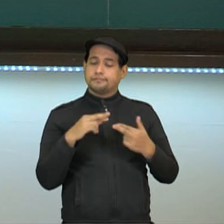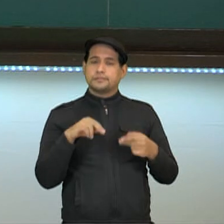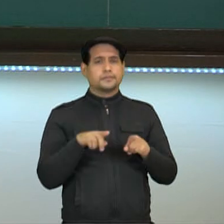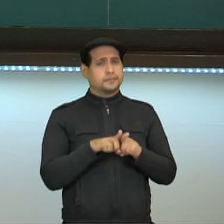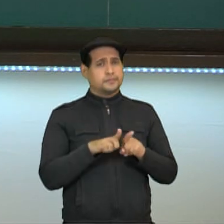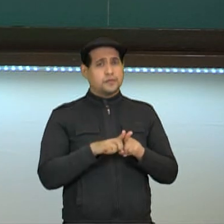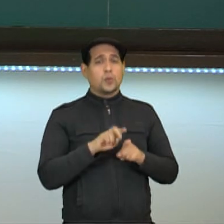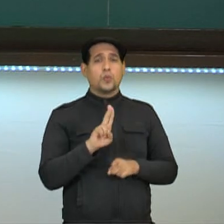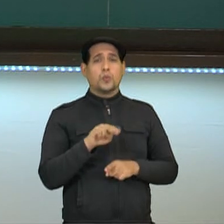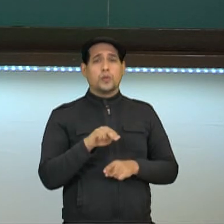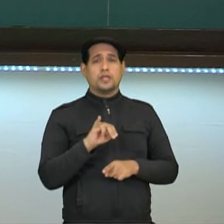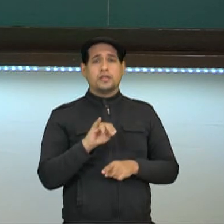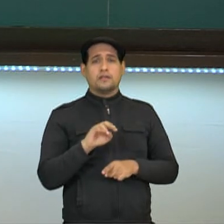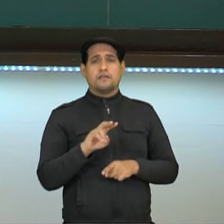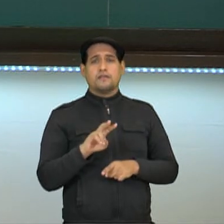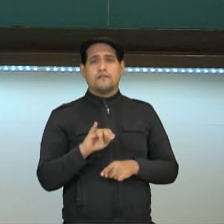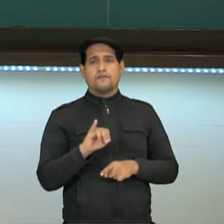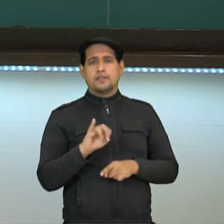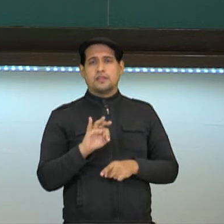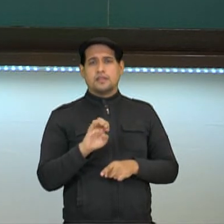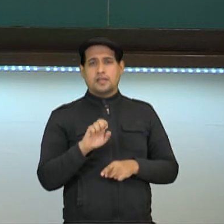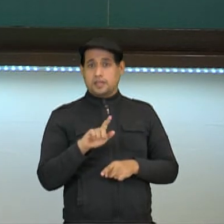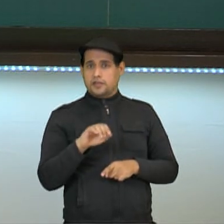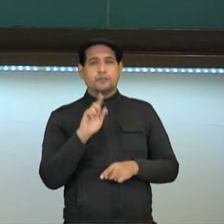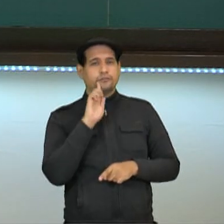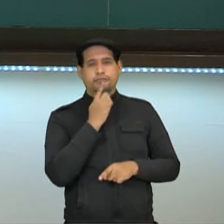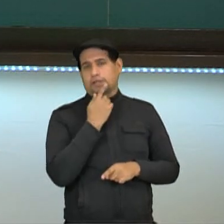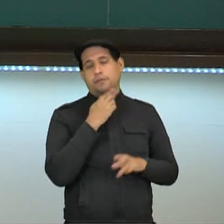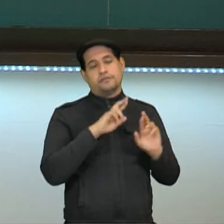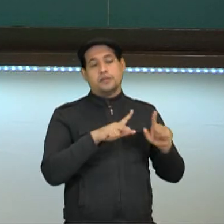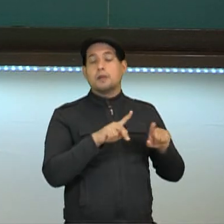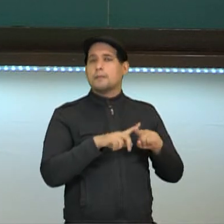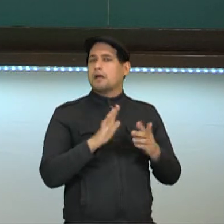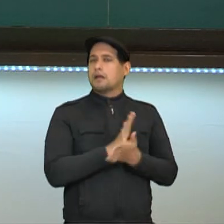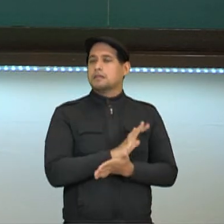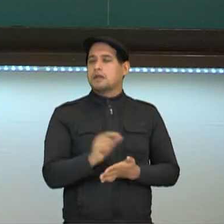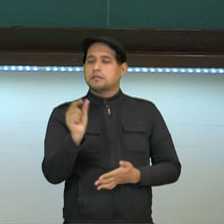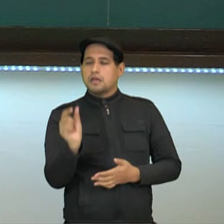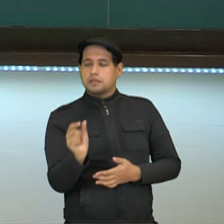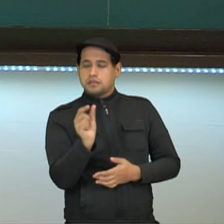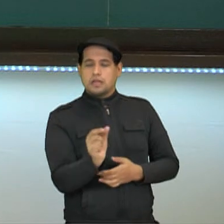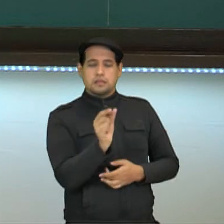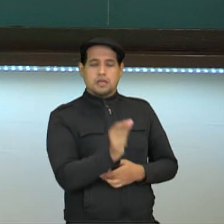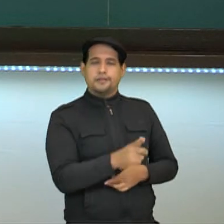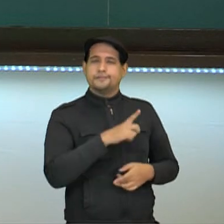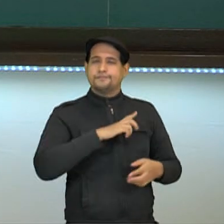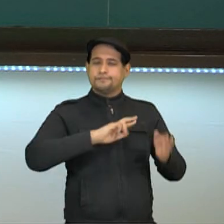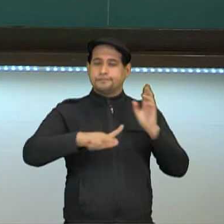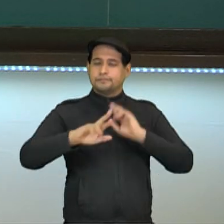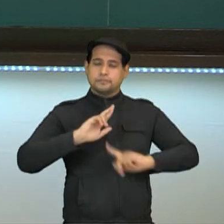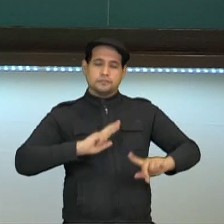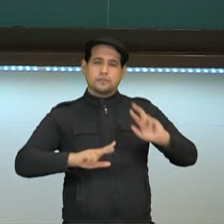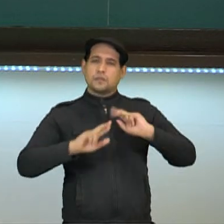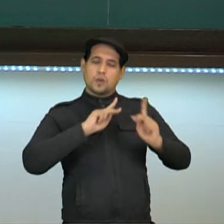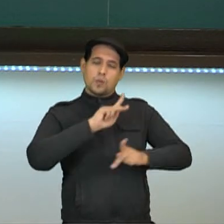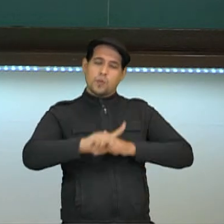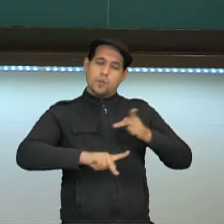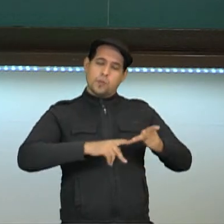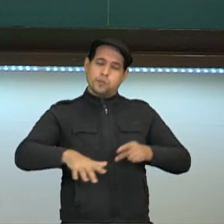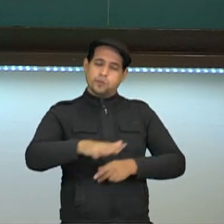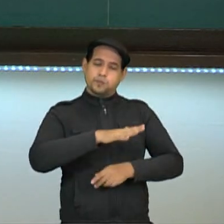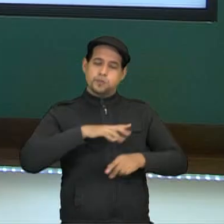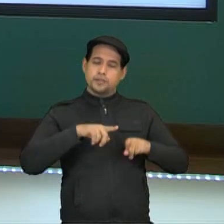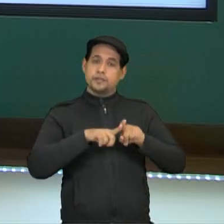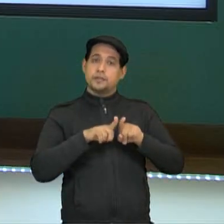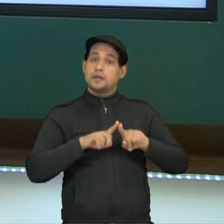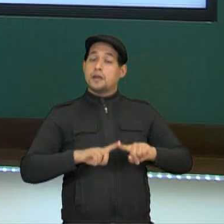considerados univitelinos, o resto, cada um vai apresentar suas características, mostrando essa diversidade dentro das populações. E